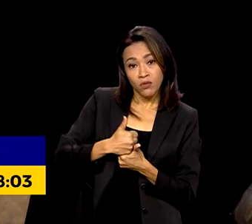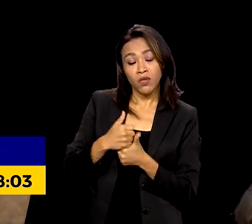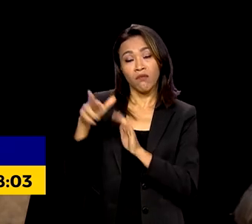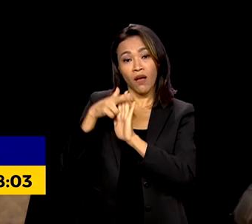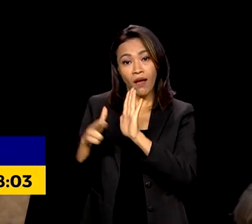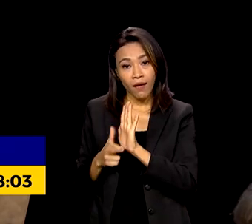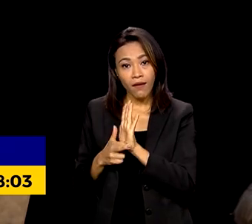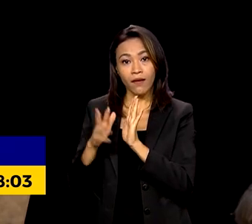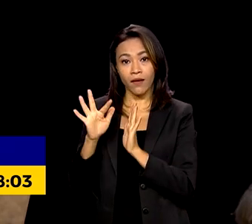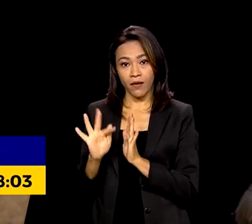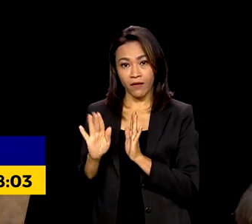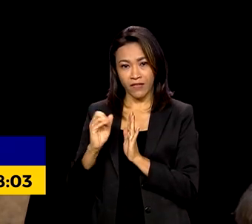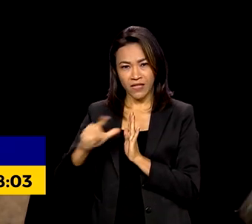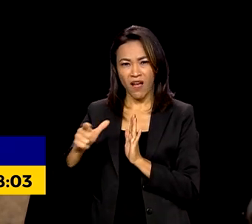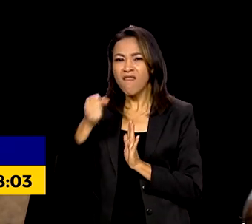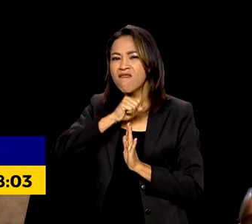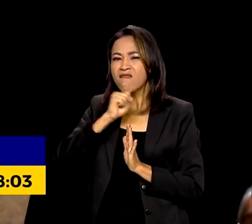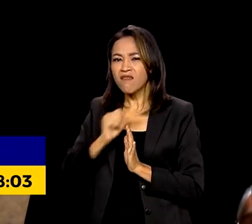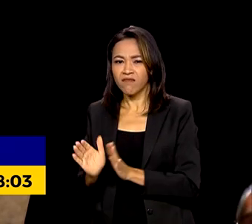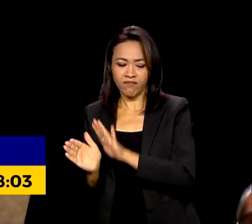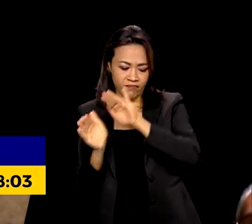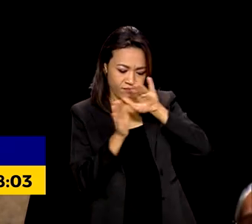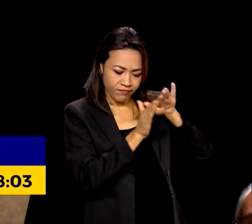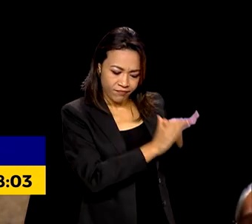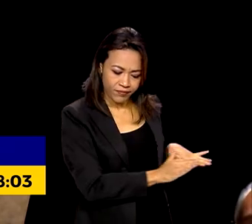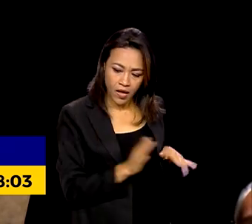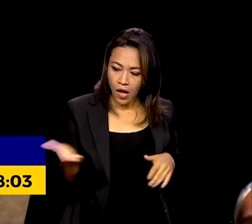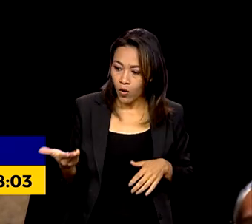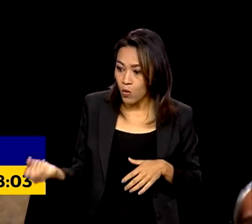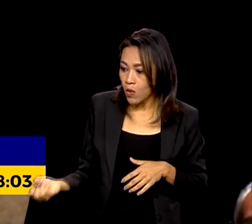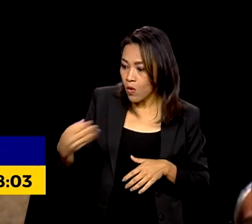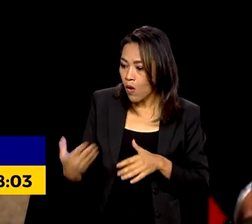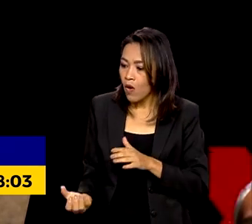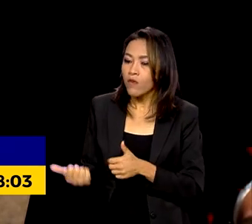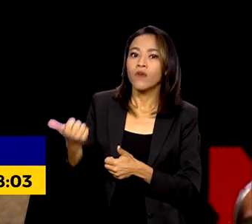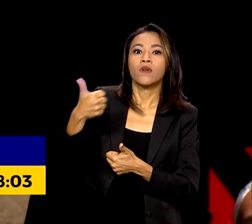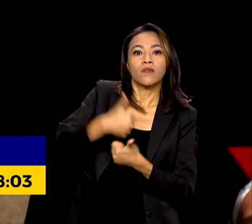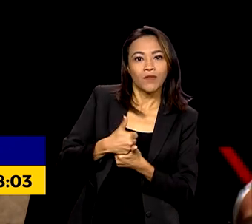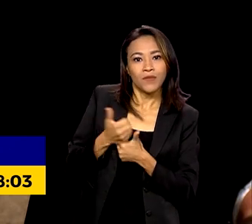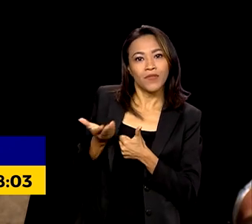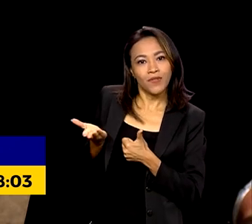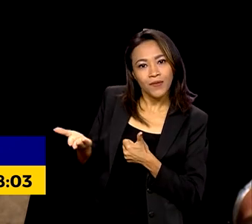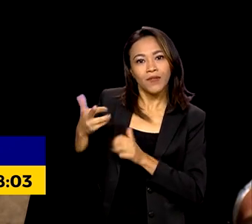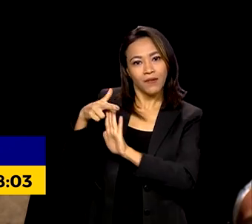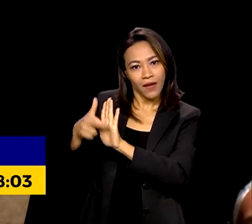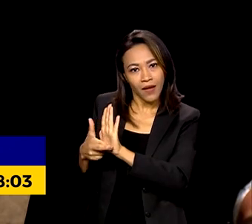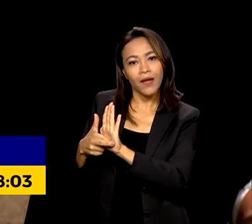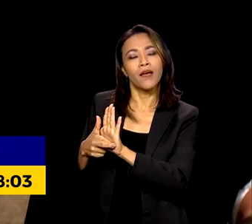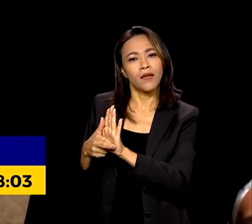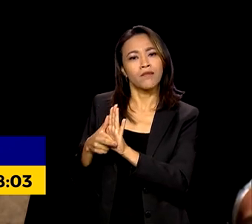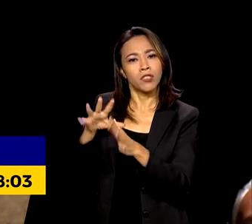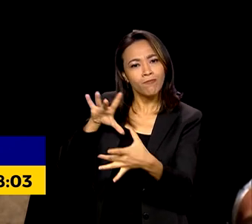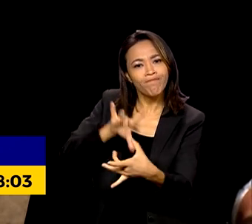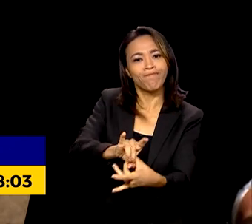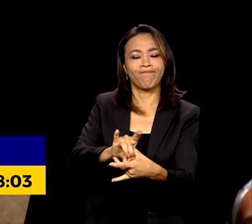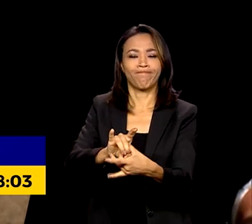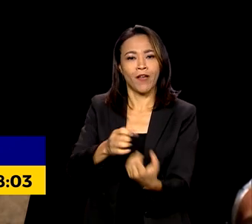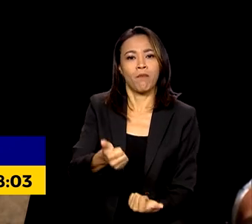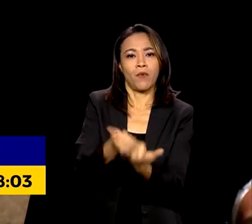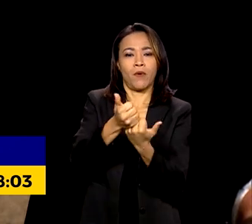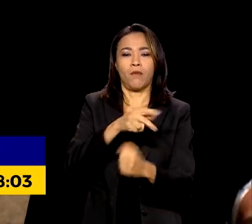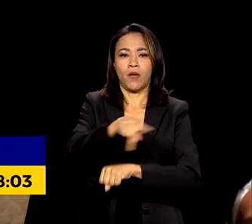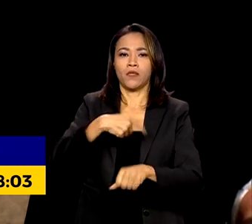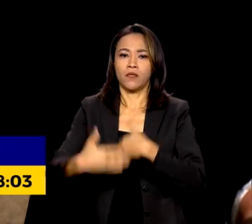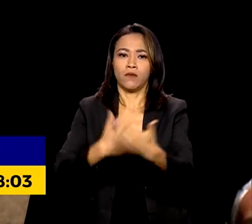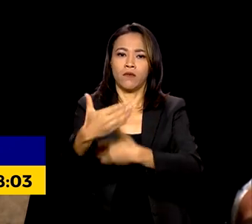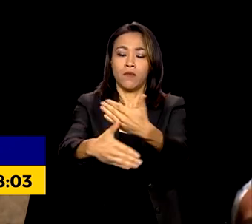uma moderna, uma regra fiscal que atende aos interesses de um país em desenvolvimento, e endereçando uma